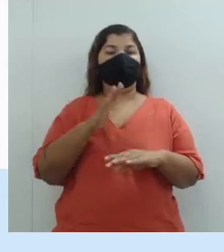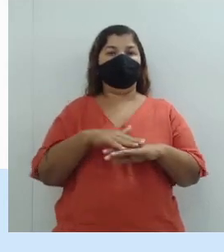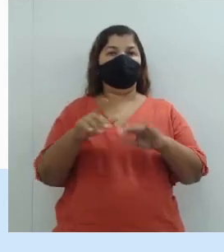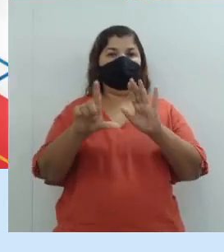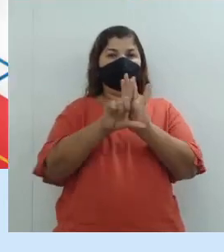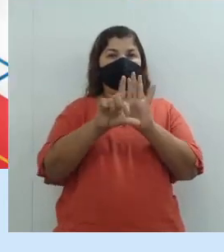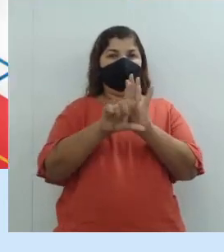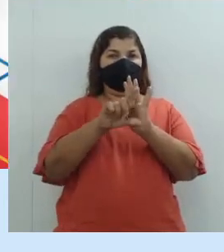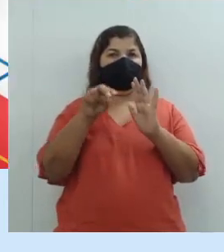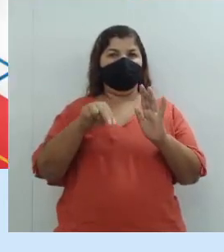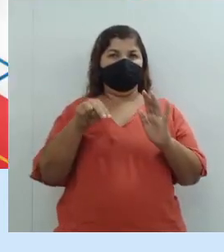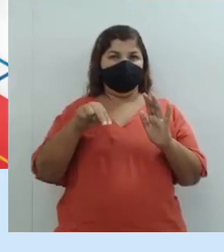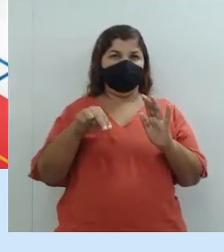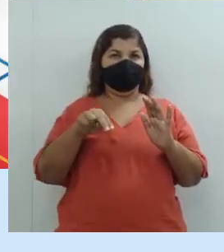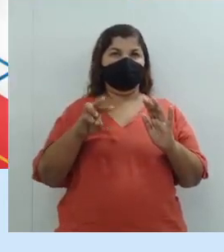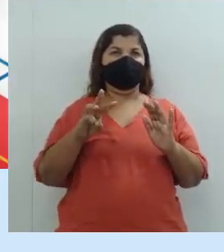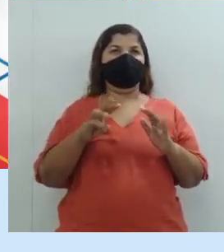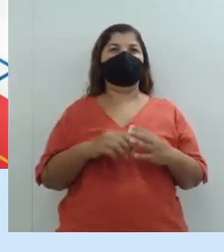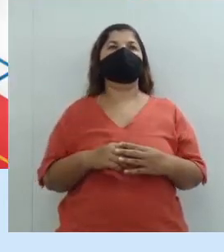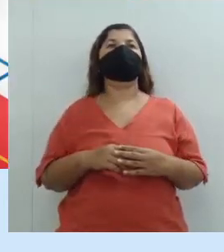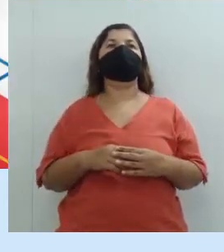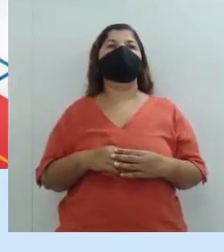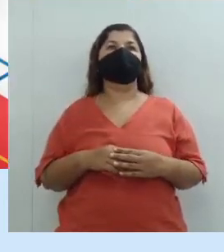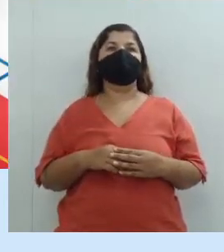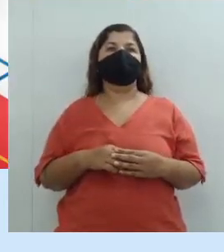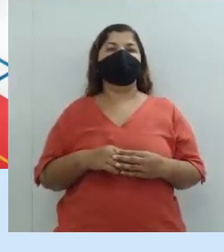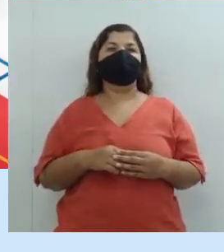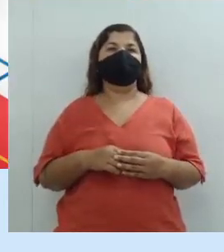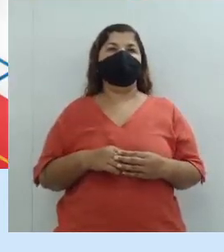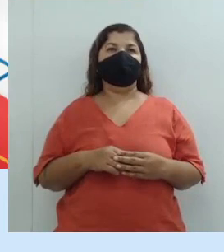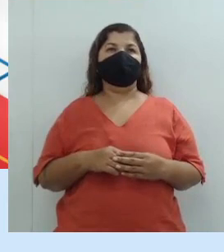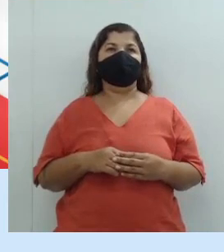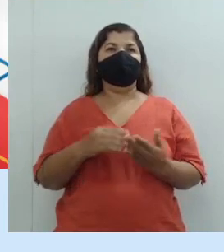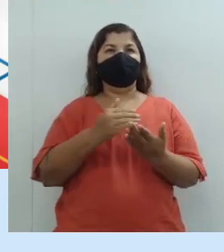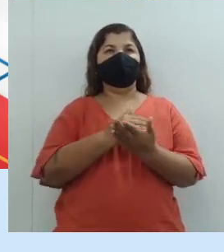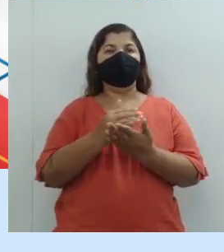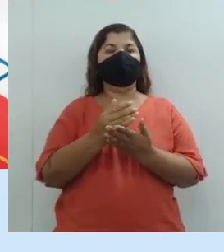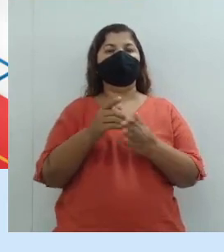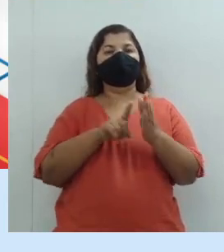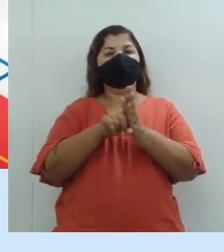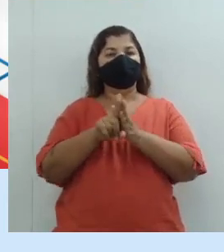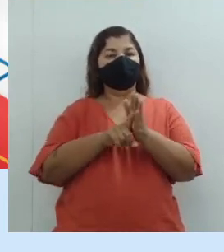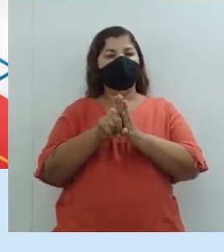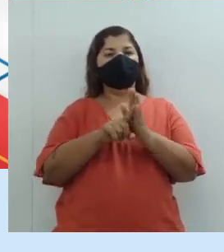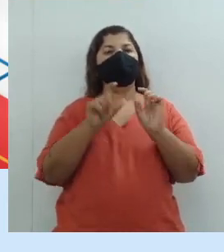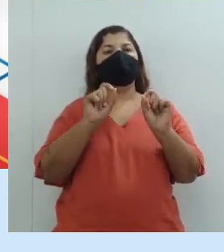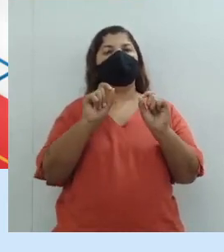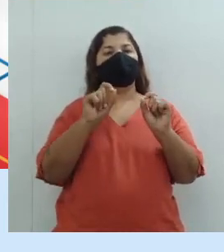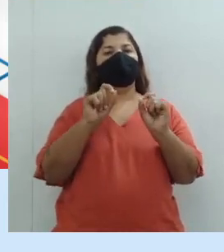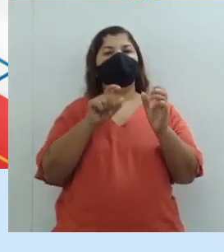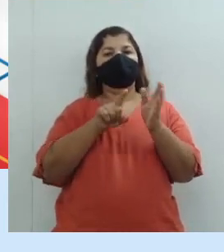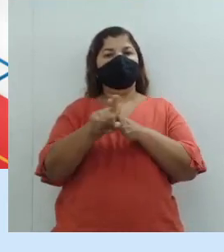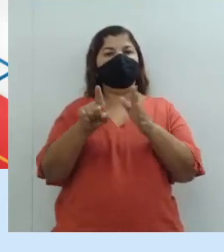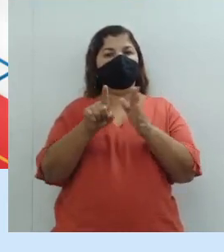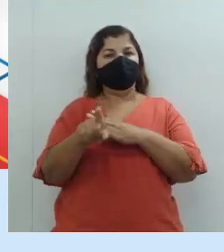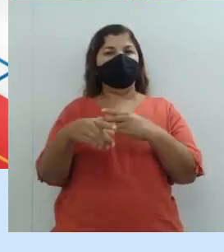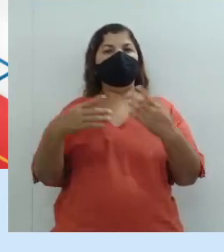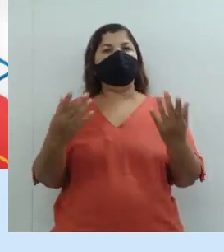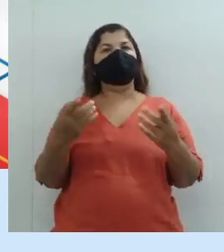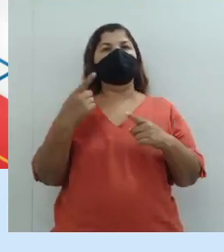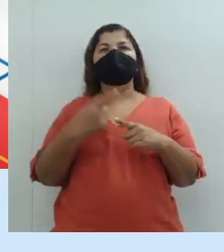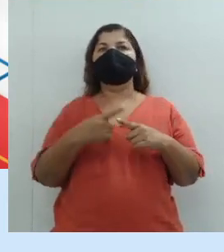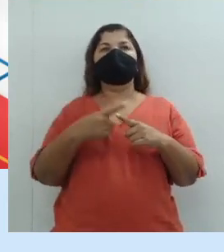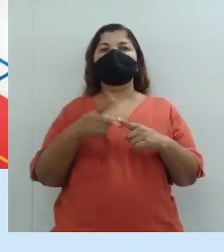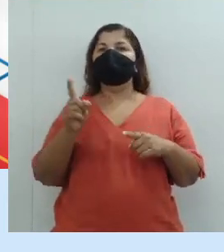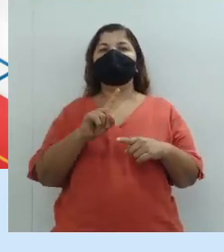Newton. Vamos lá, pessoal. Vamos começar esse estudo fazendo algumas perguntas, né? Por que não é possível